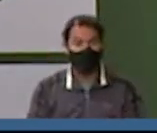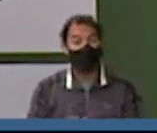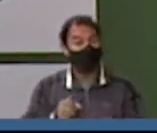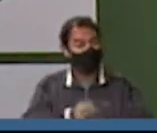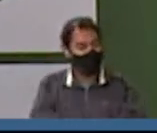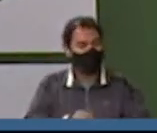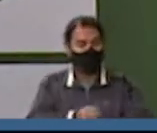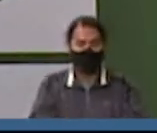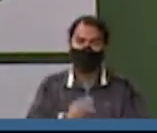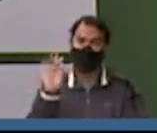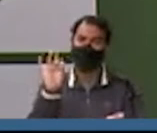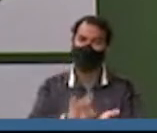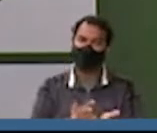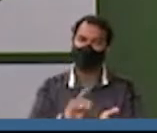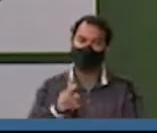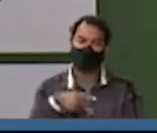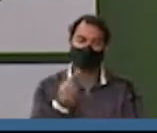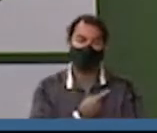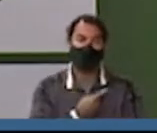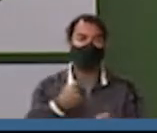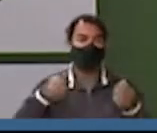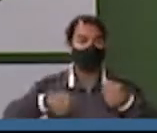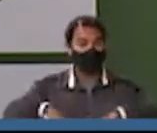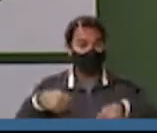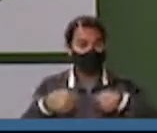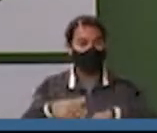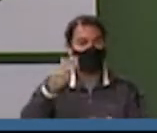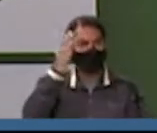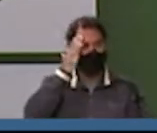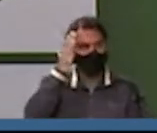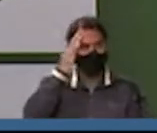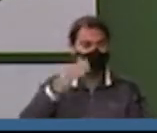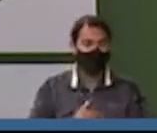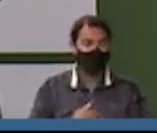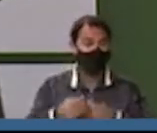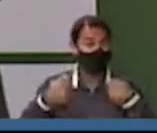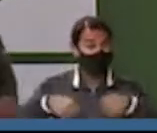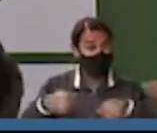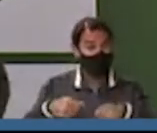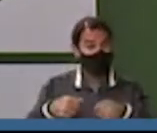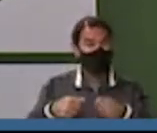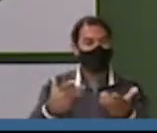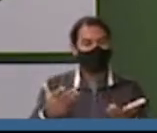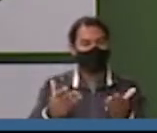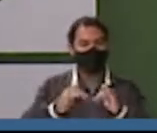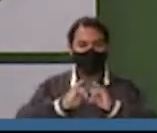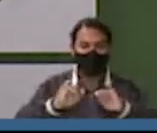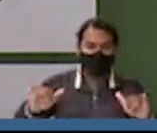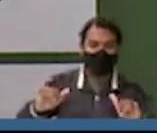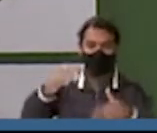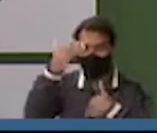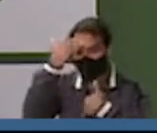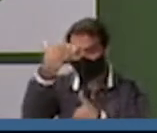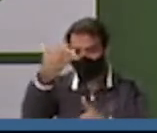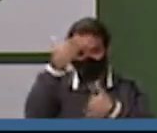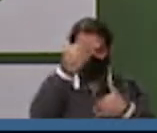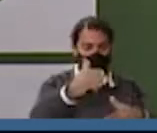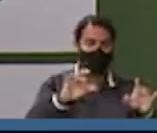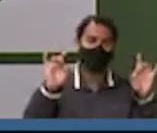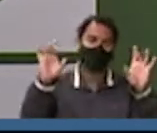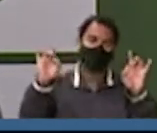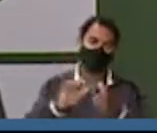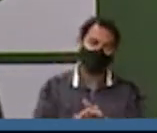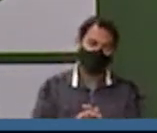um esforço que a gente precisa reconhecer e precisa fazer uma homenagem especial a todos aqueles que